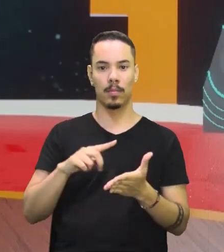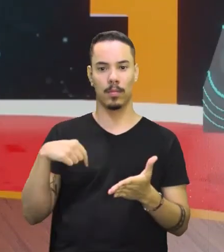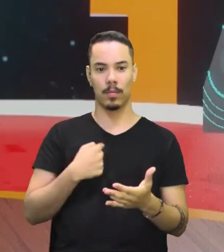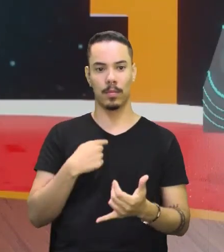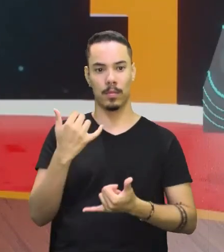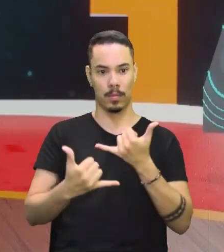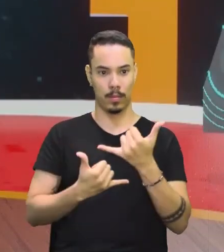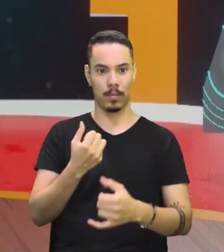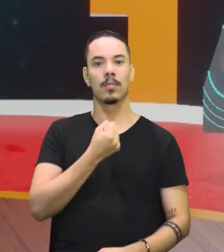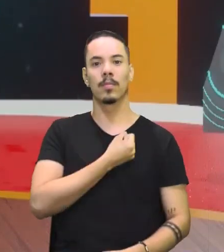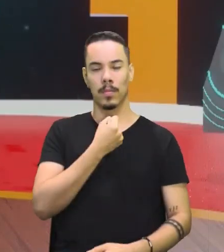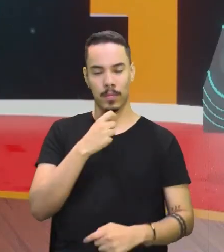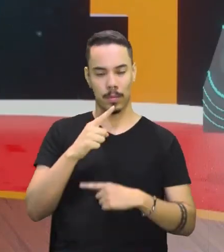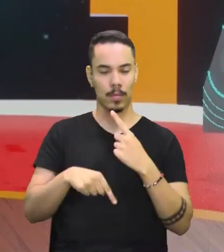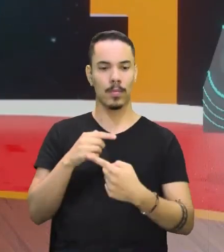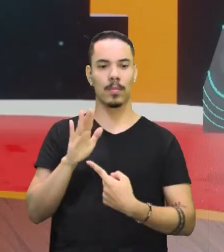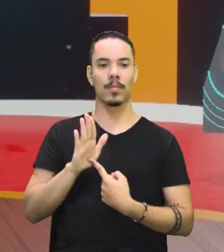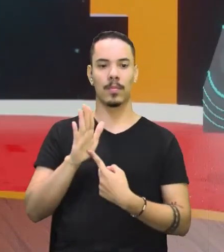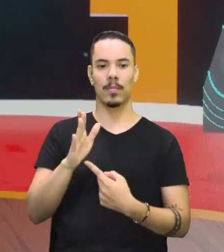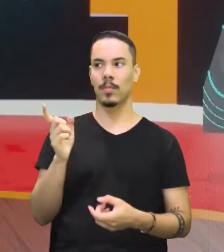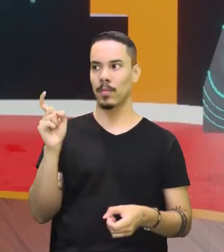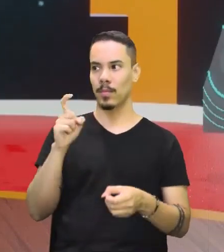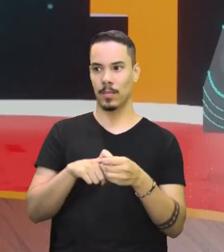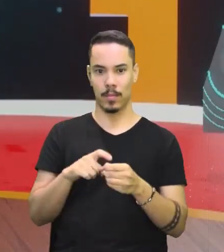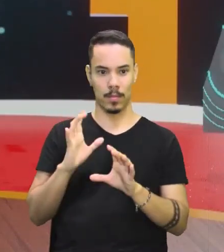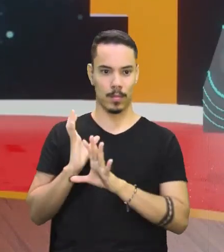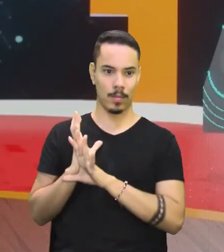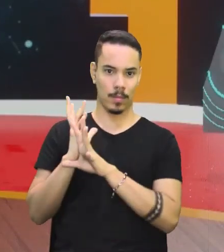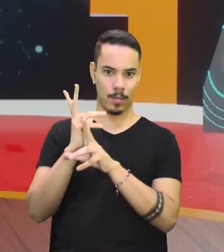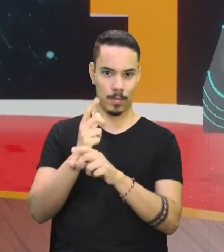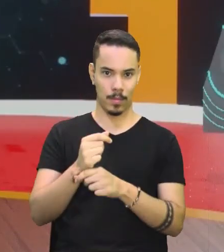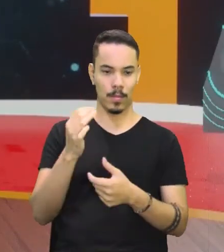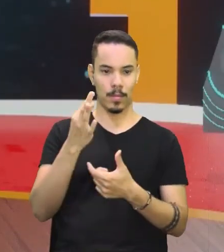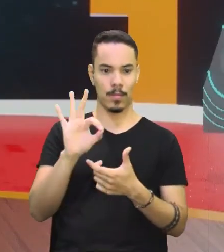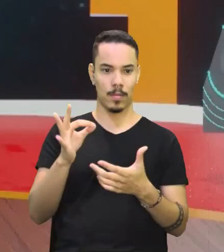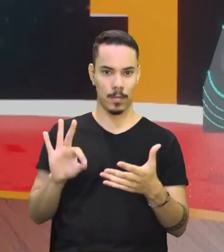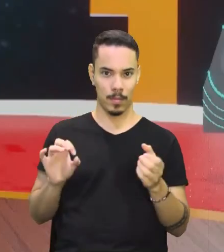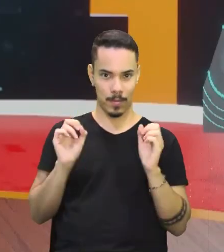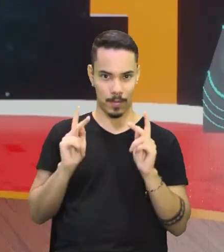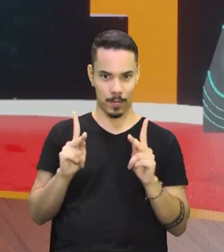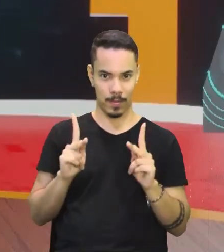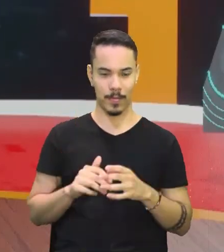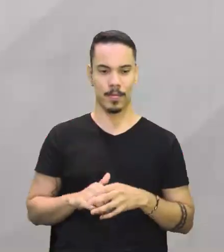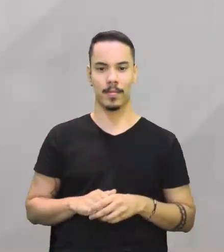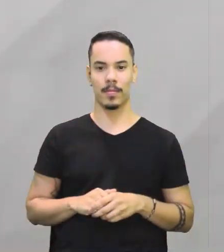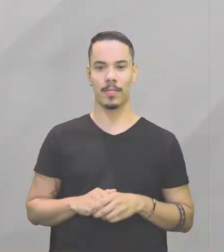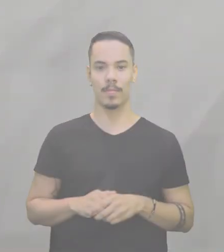Números, que a gente vai estar aqui para aguardar. Já já a gente volta com a revisão e correção e tudo mais. Até lá!